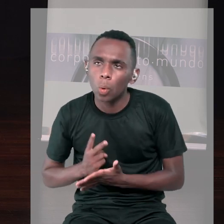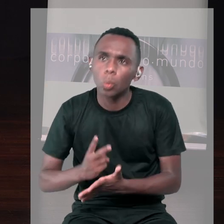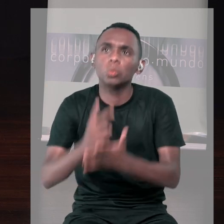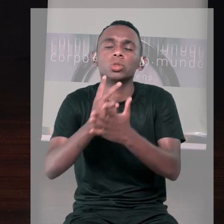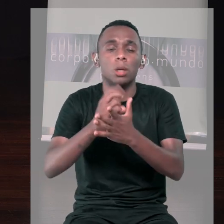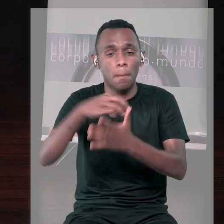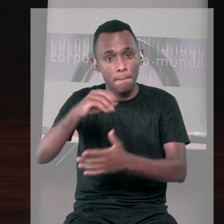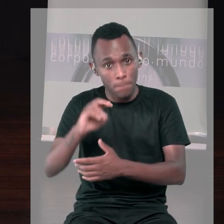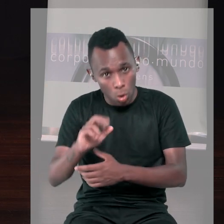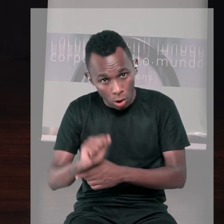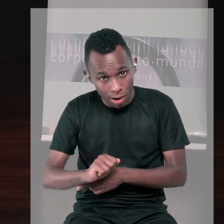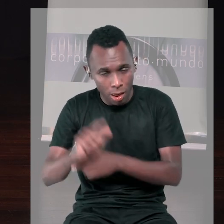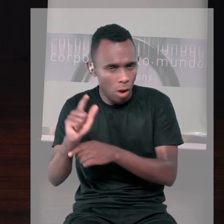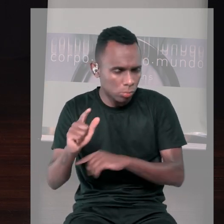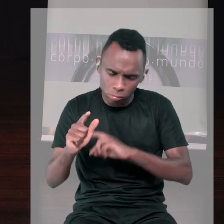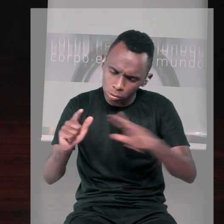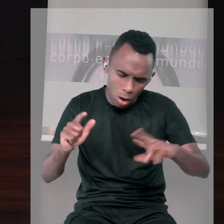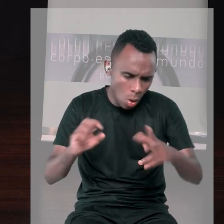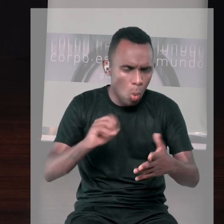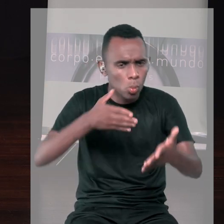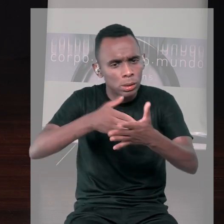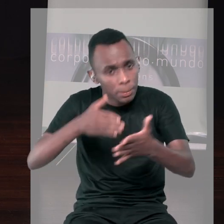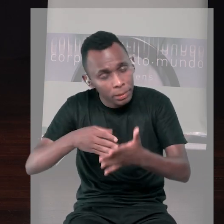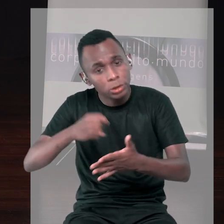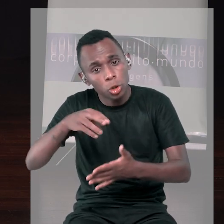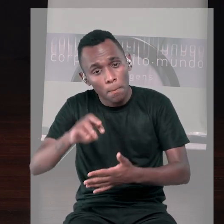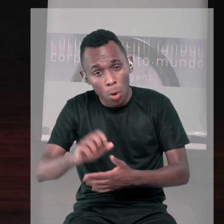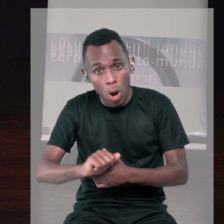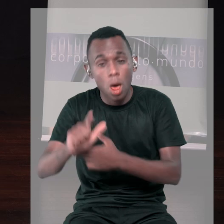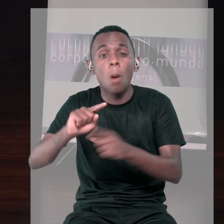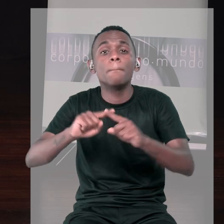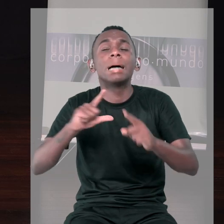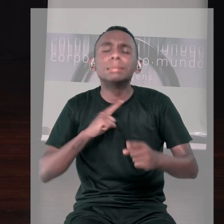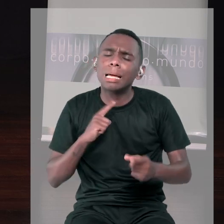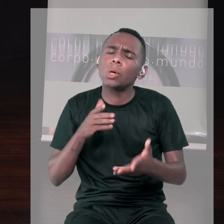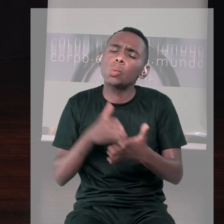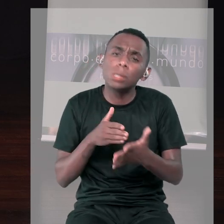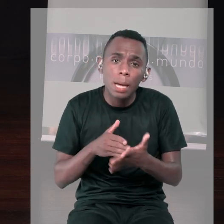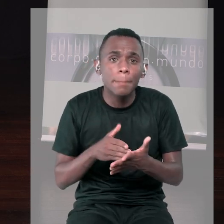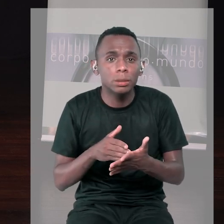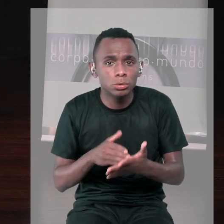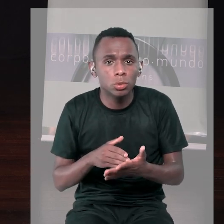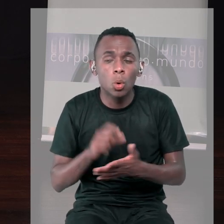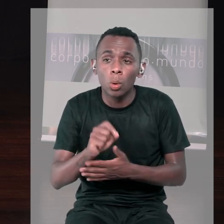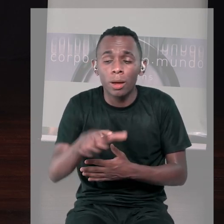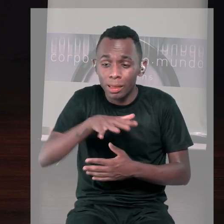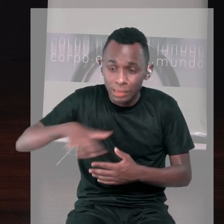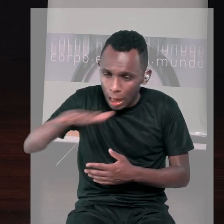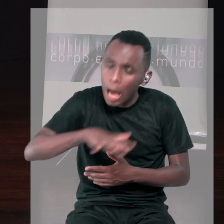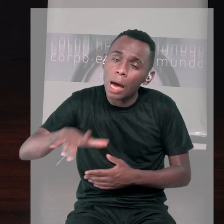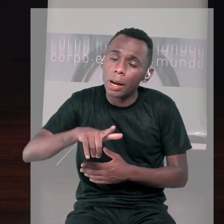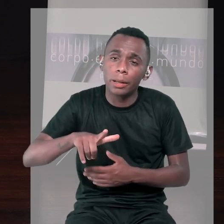moral, não porque há um freio moral, mas há um freio que se explicita tanto do ponto de vista lógico